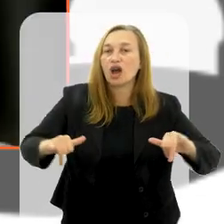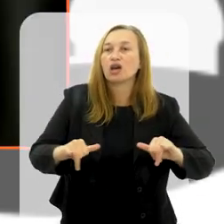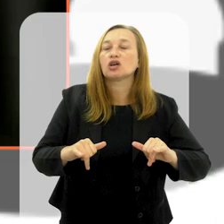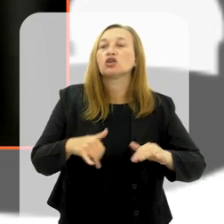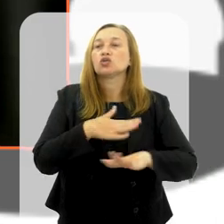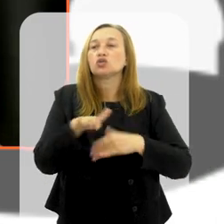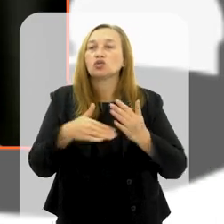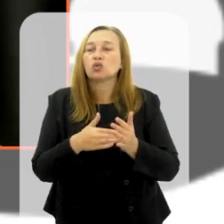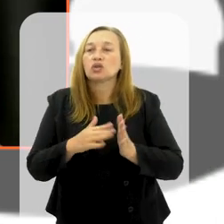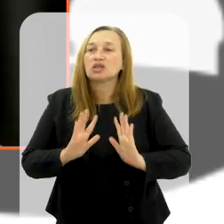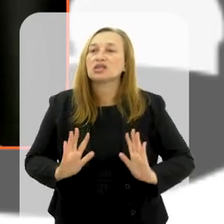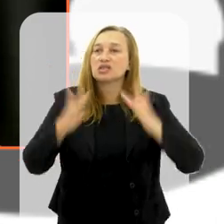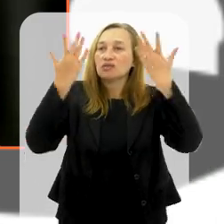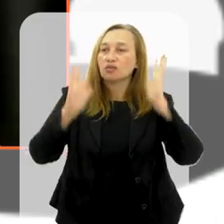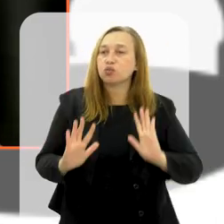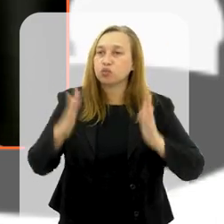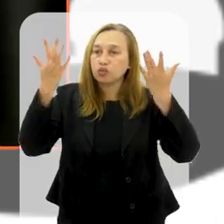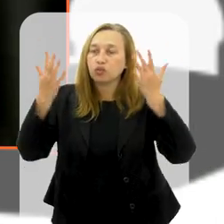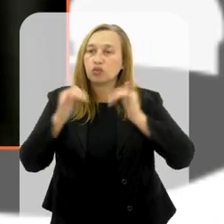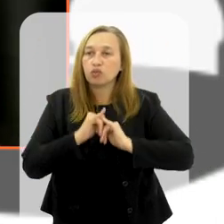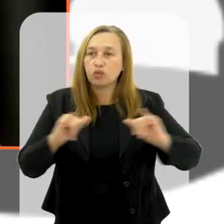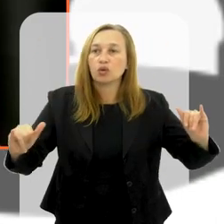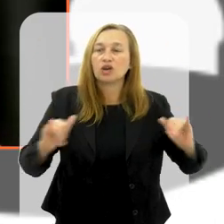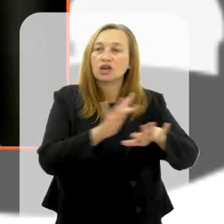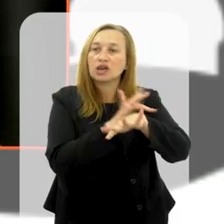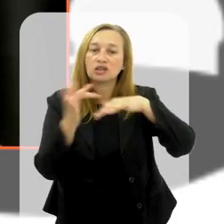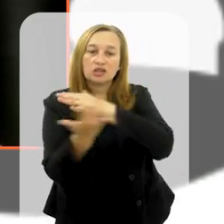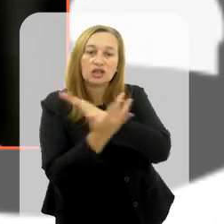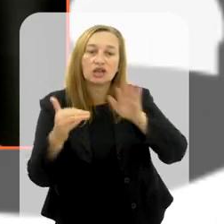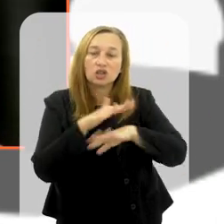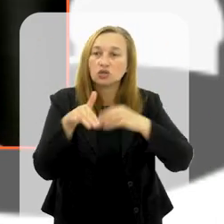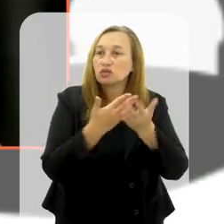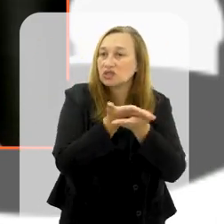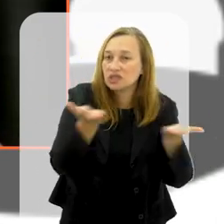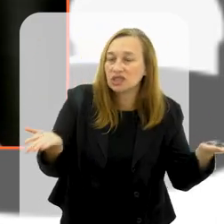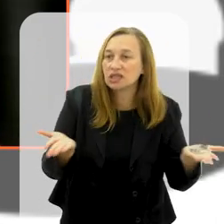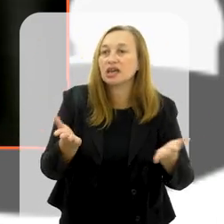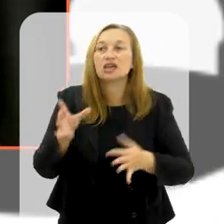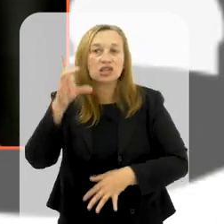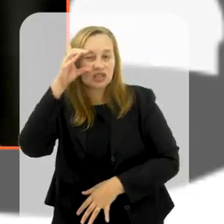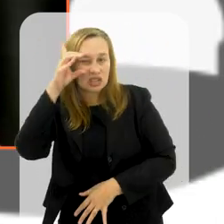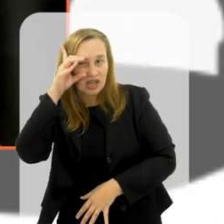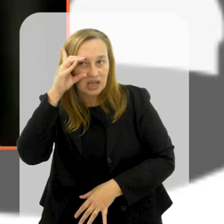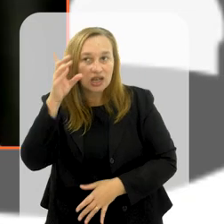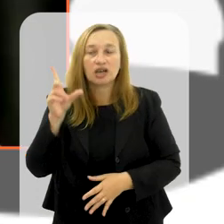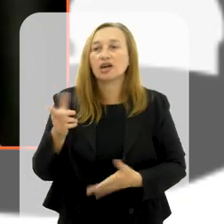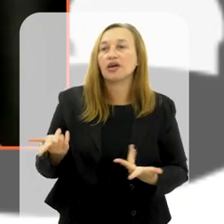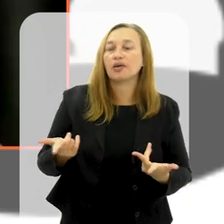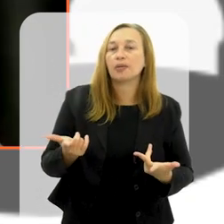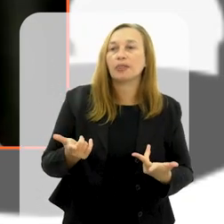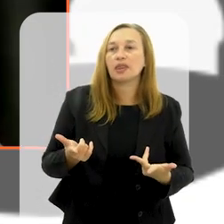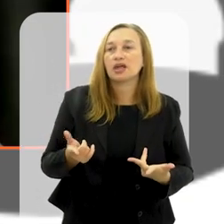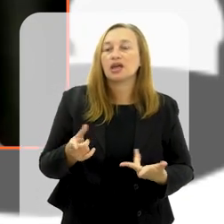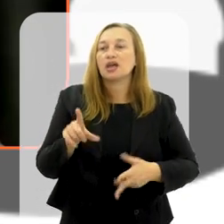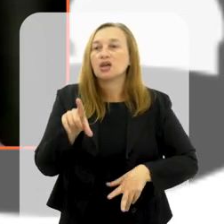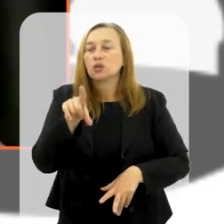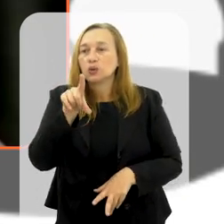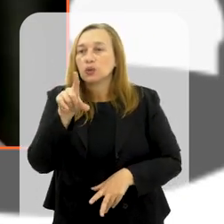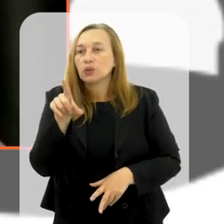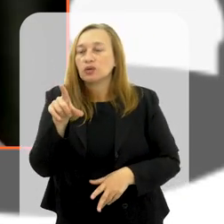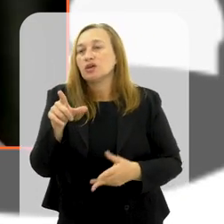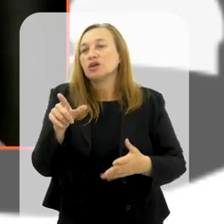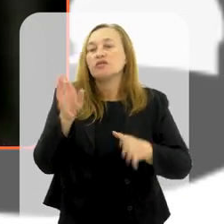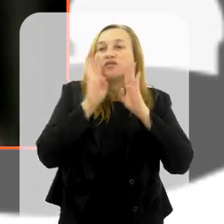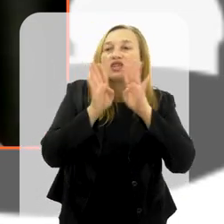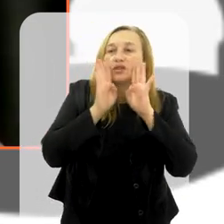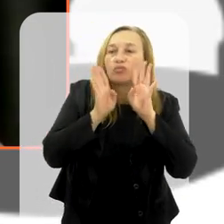esses eventos, publicações, as redes sociais que todos têm, Instagram, Facebook, LinkedIn, X,